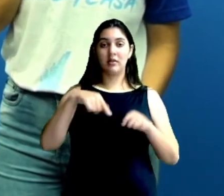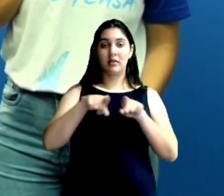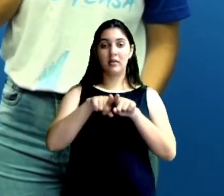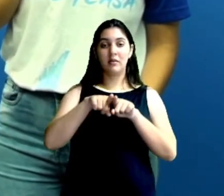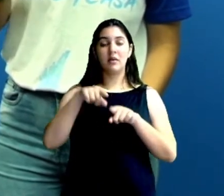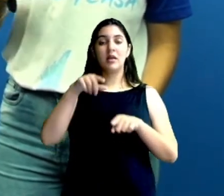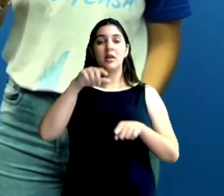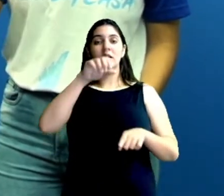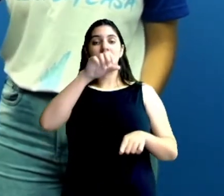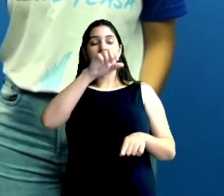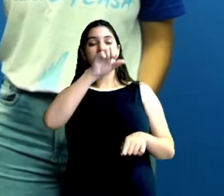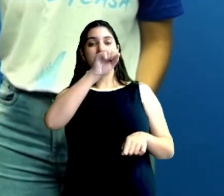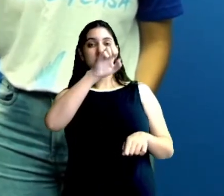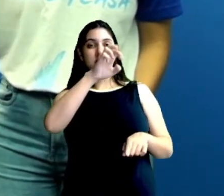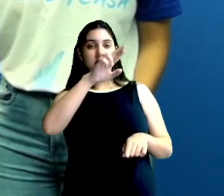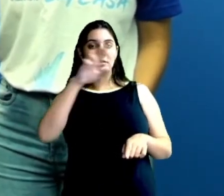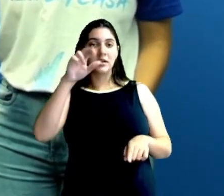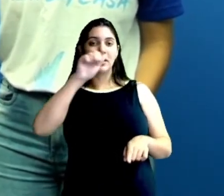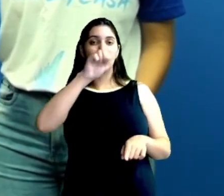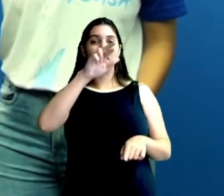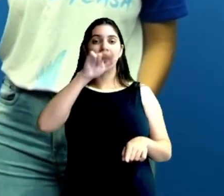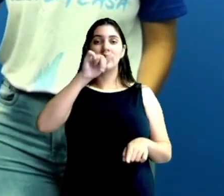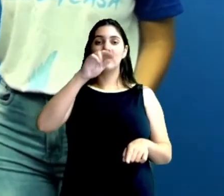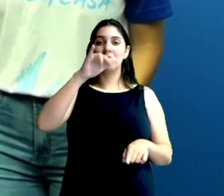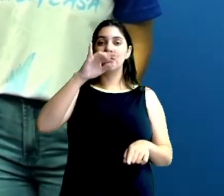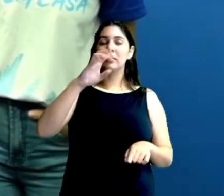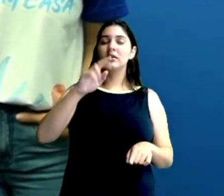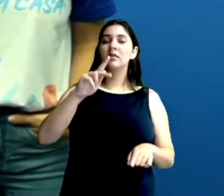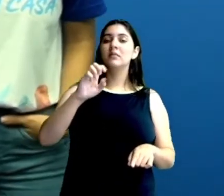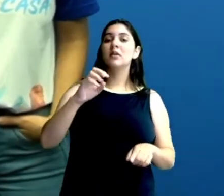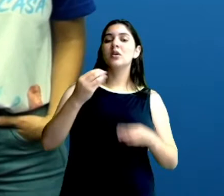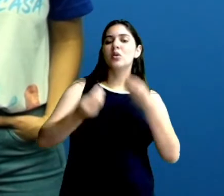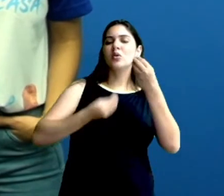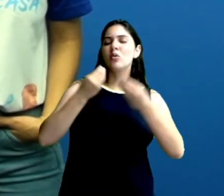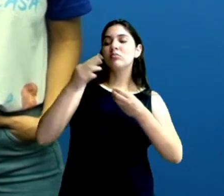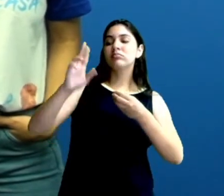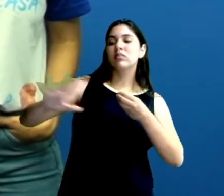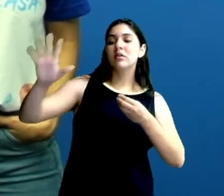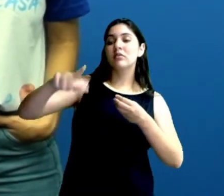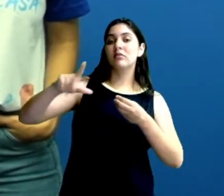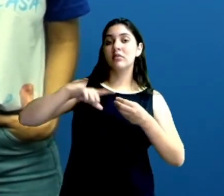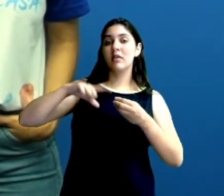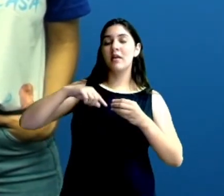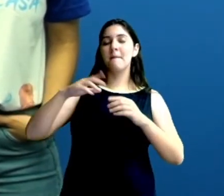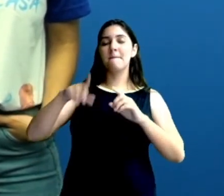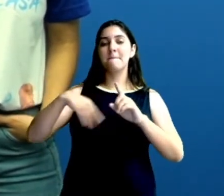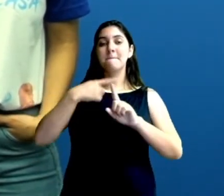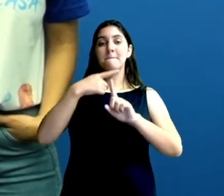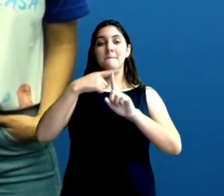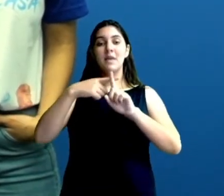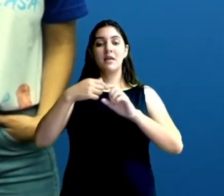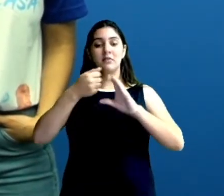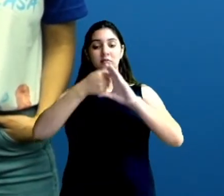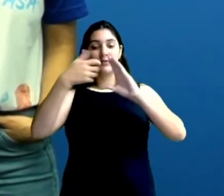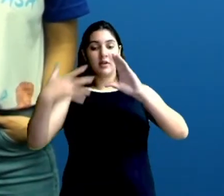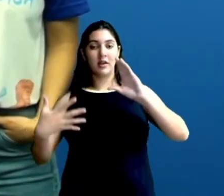Serra do Araripe, como aquela região, ela tem muito mais características